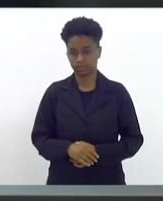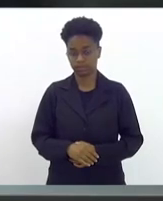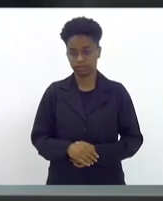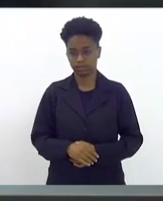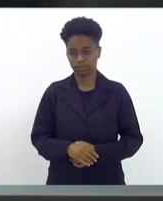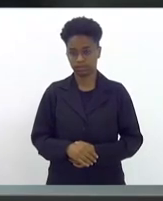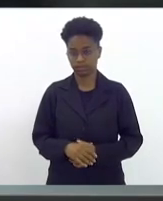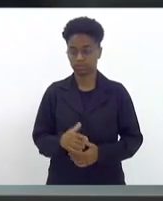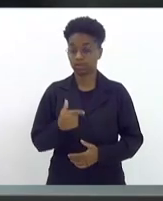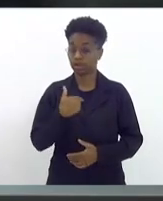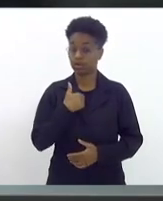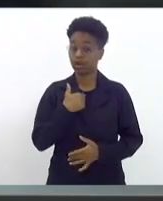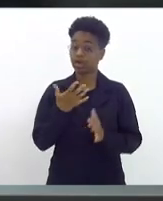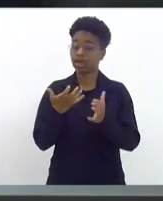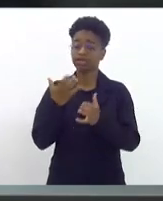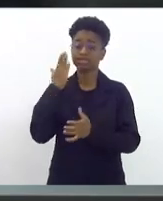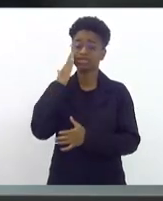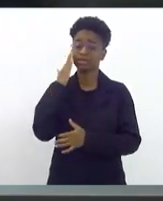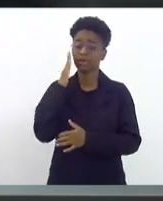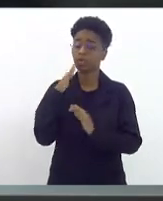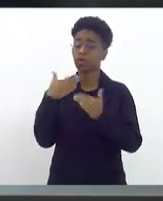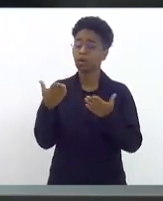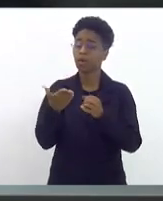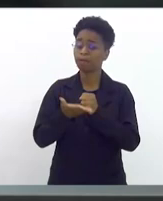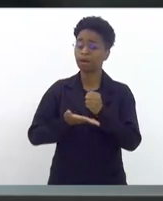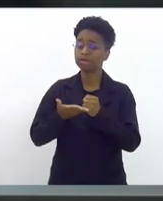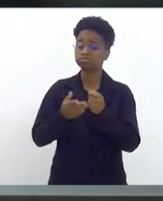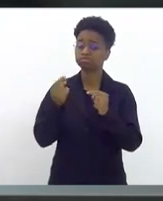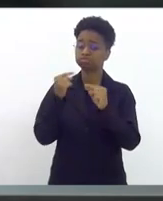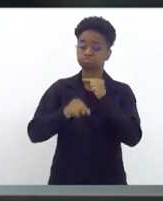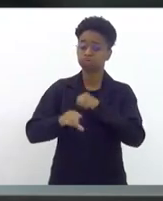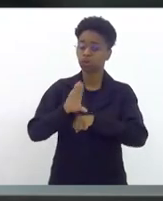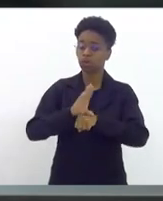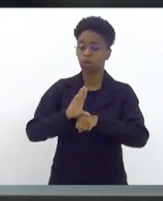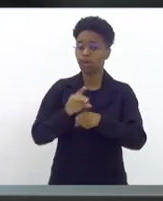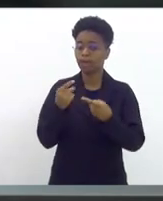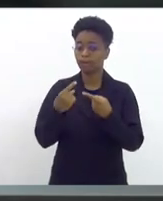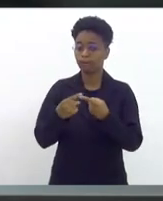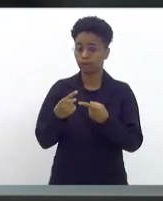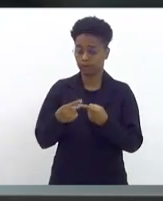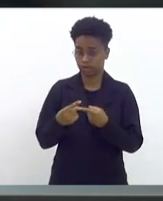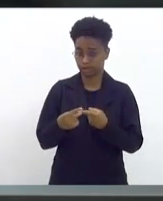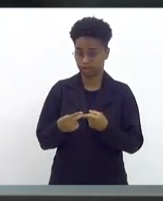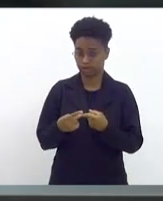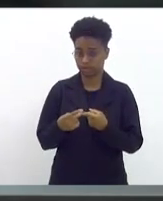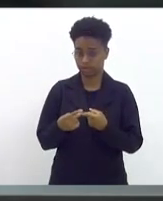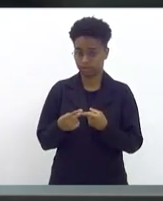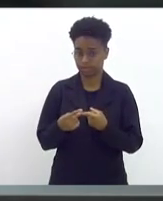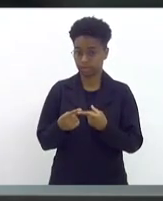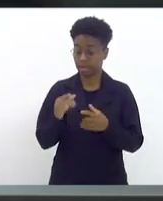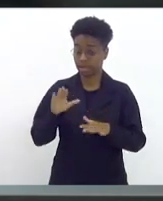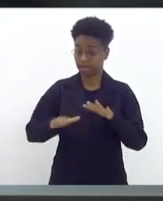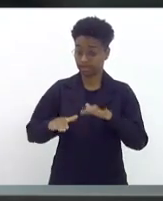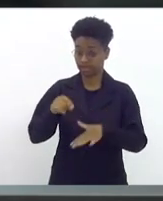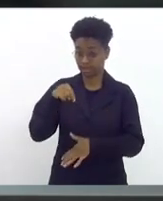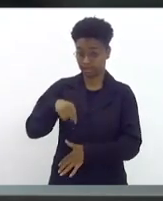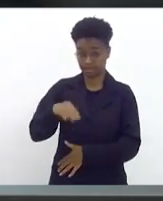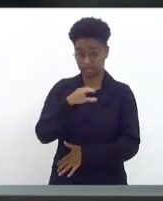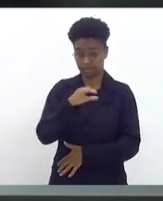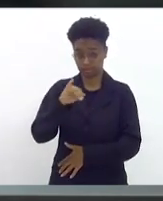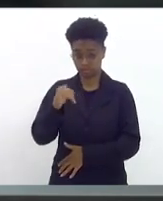eu só queria conhecer o fundamento da inconstitucionalidade porque muitas vezes a ccj